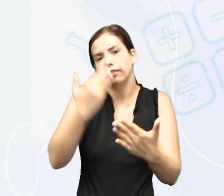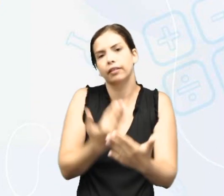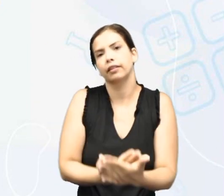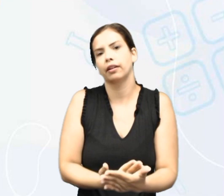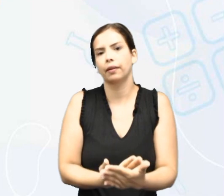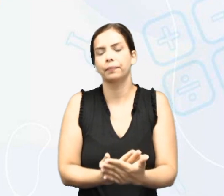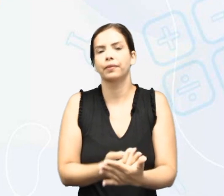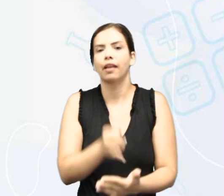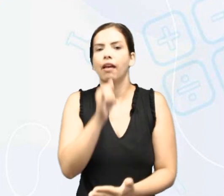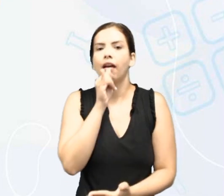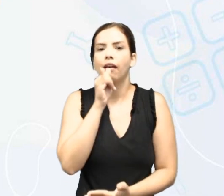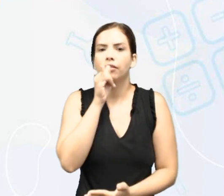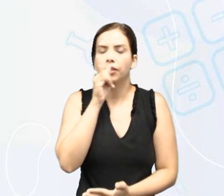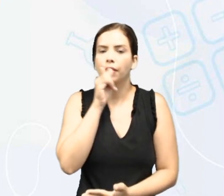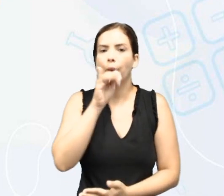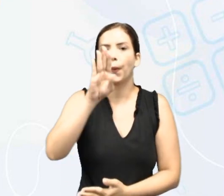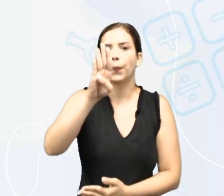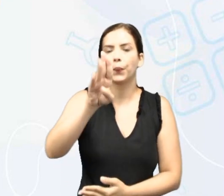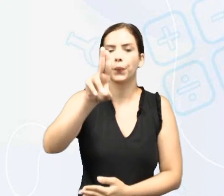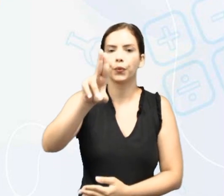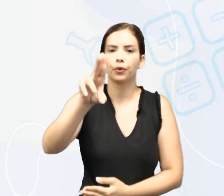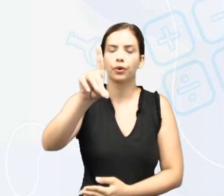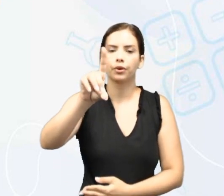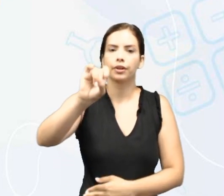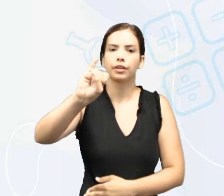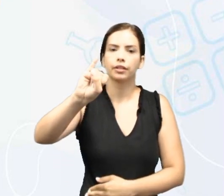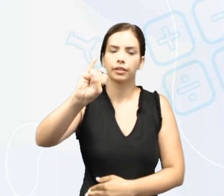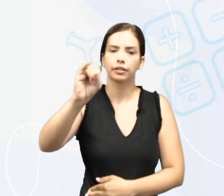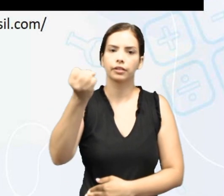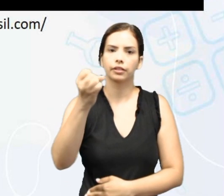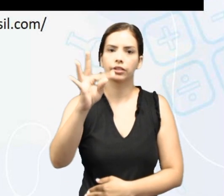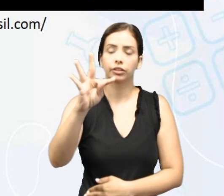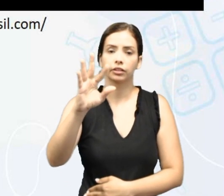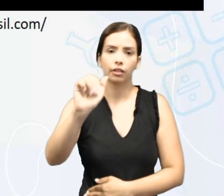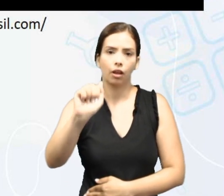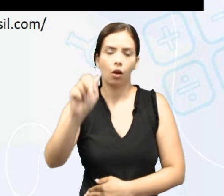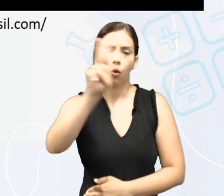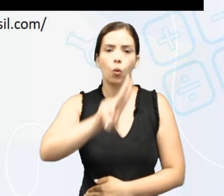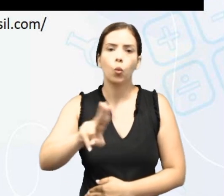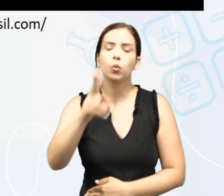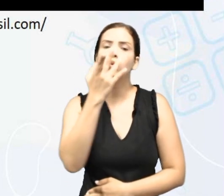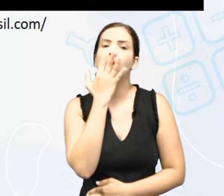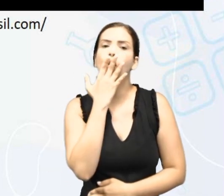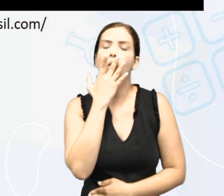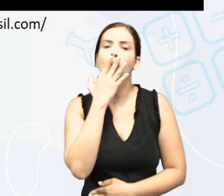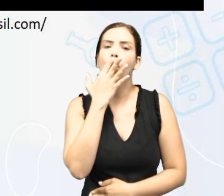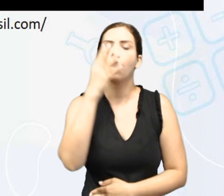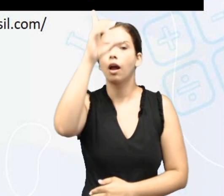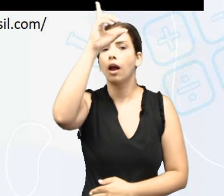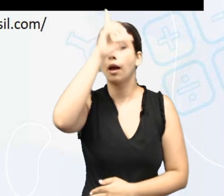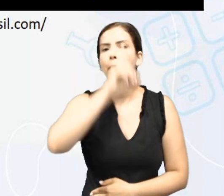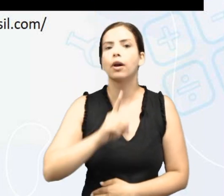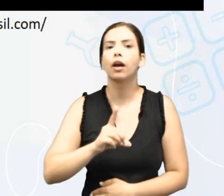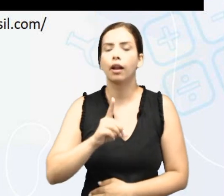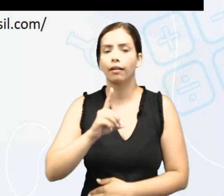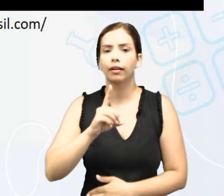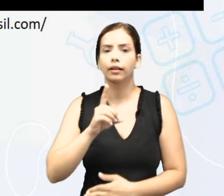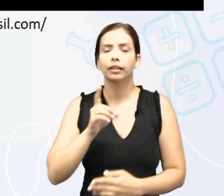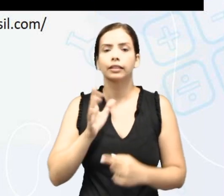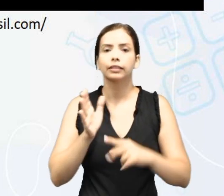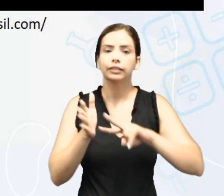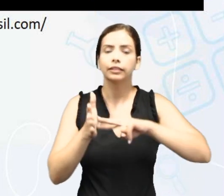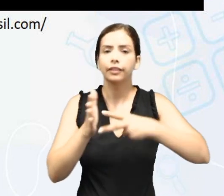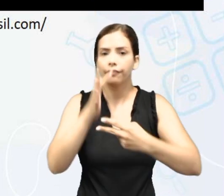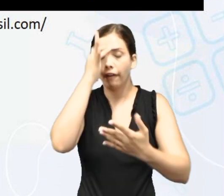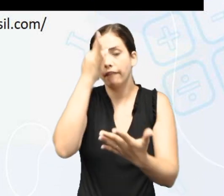muitos monges budistas, eles usam o cor amarelo também como a cor sagrada. O laranja vai ter